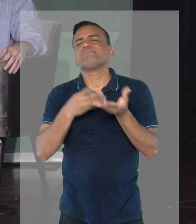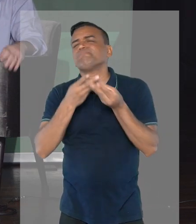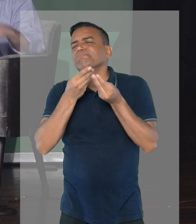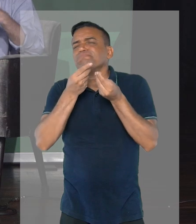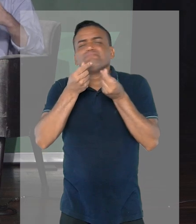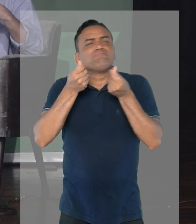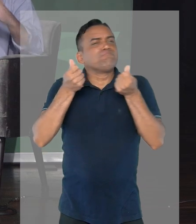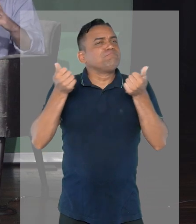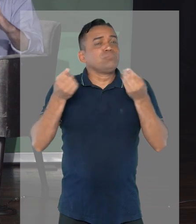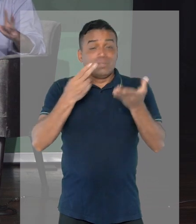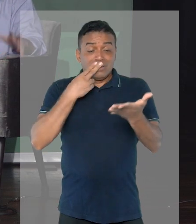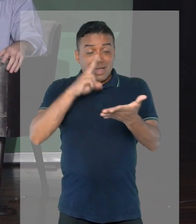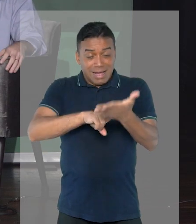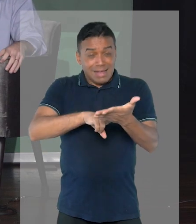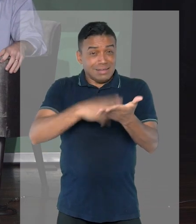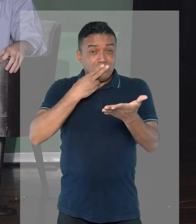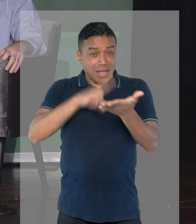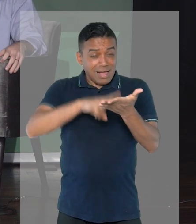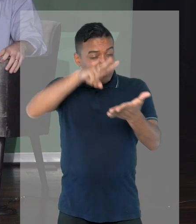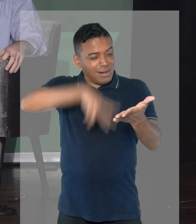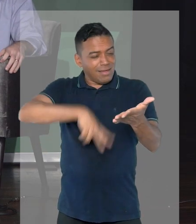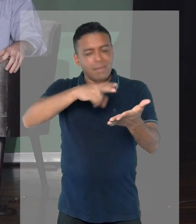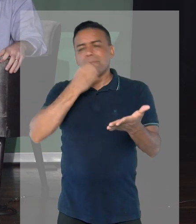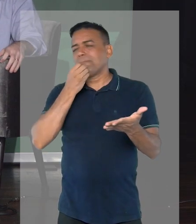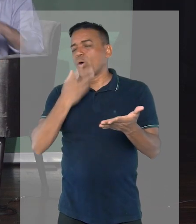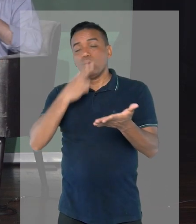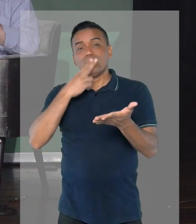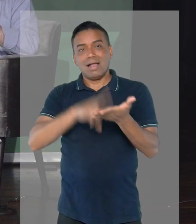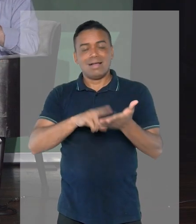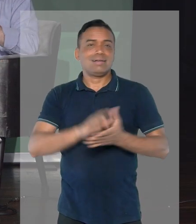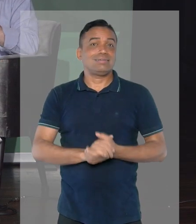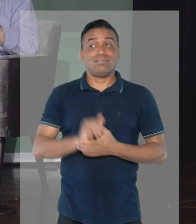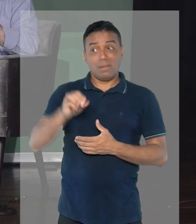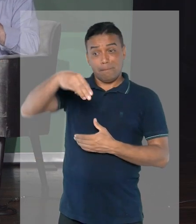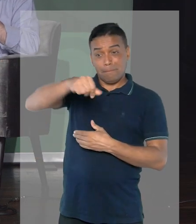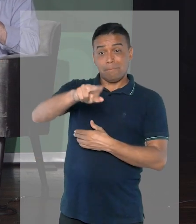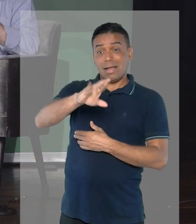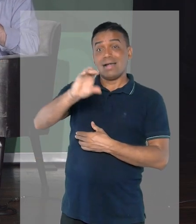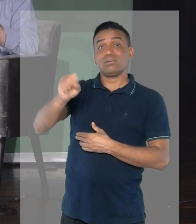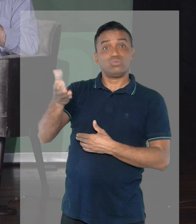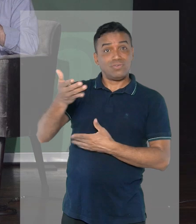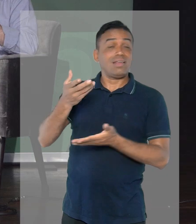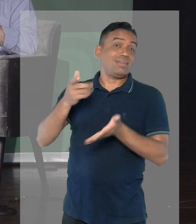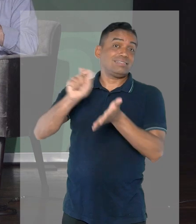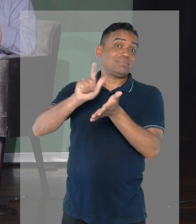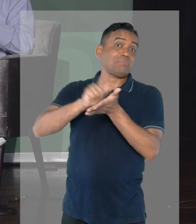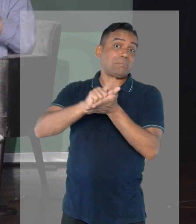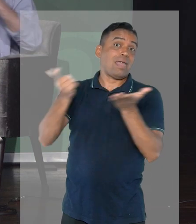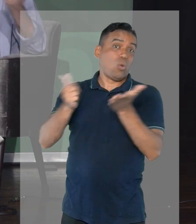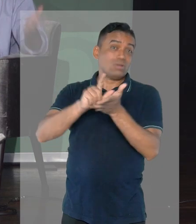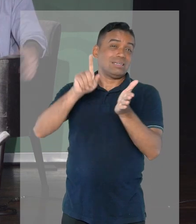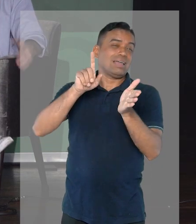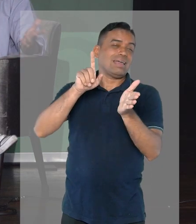cartas do Leminski. Ler carta é um negócio muito bom, né? Deixa eu falar do Marcos o tempo todo. Eu fiz uma matéria com o Marcos que era sobre leitura de